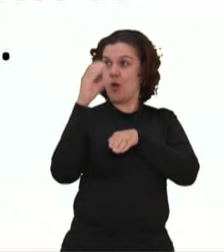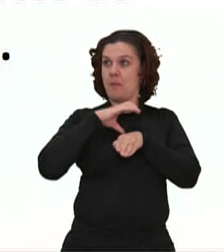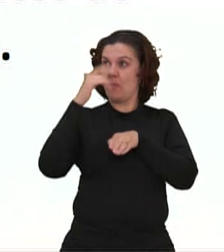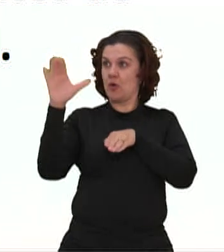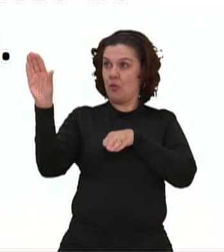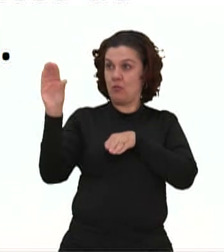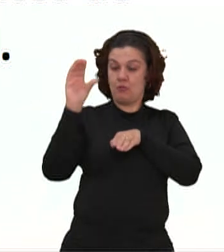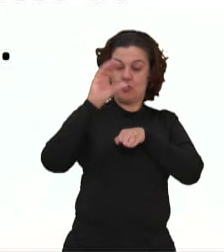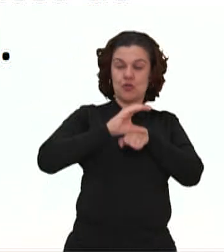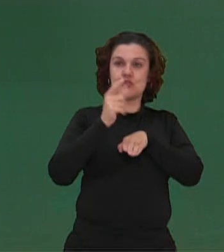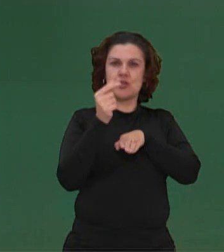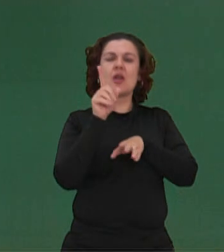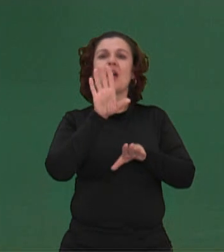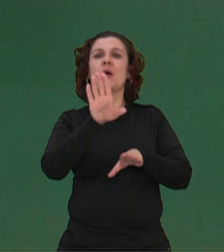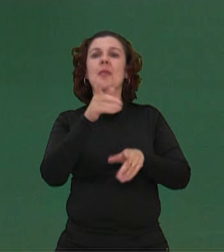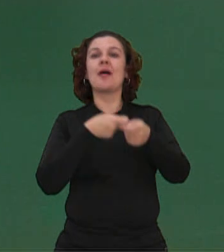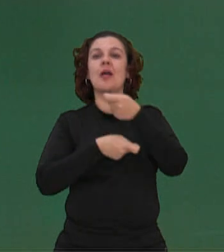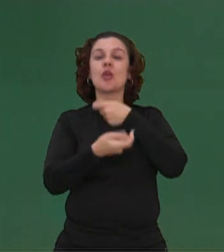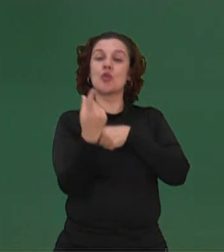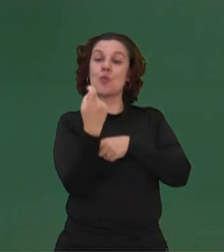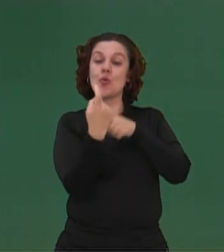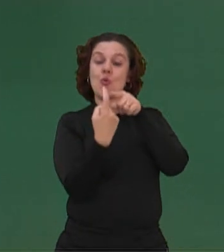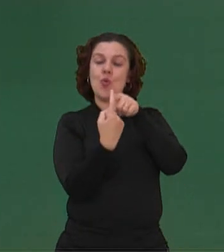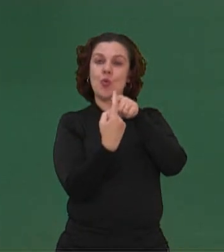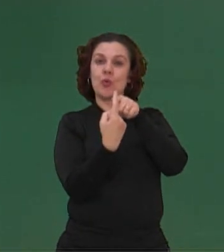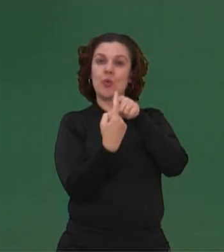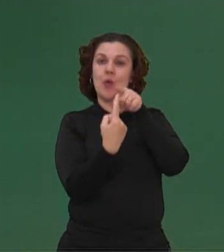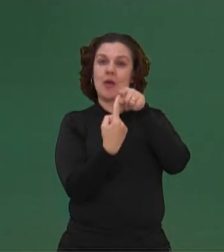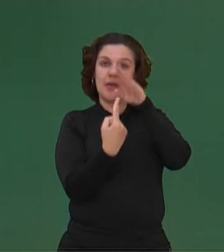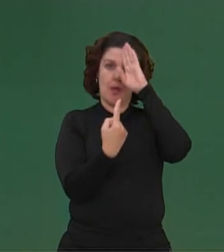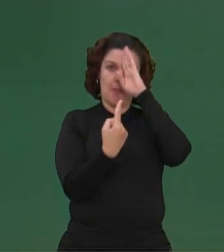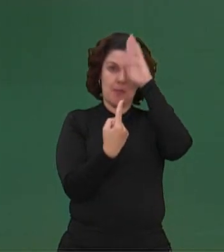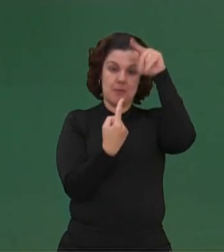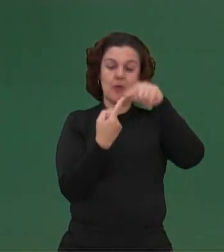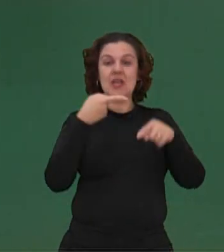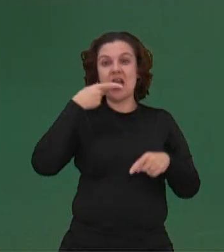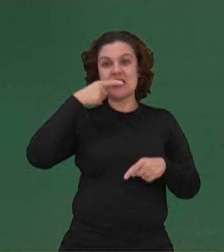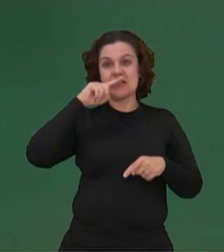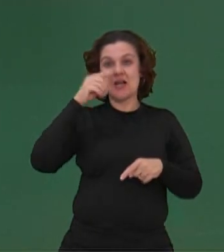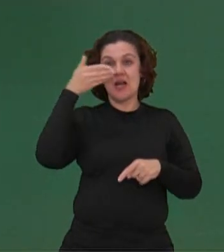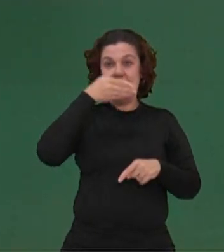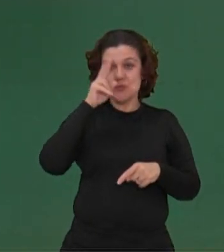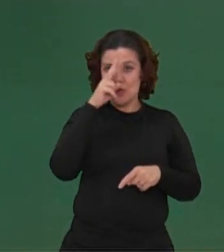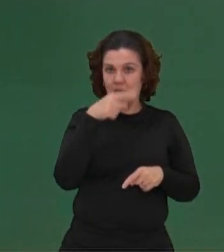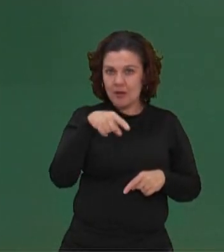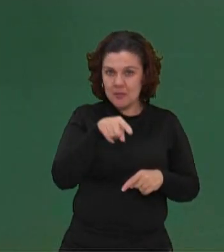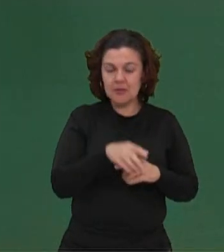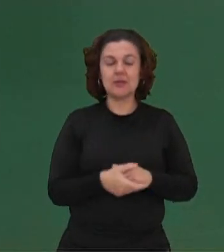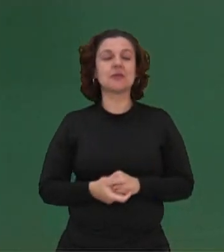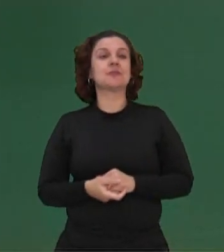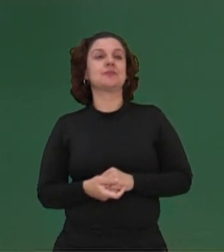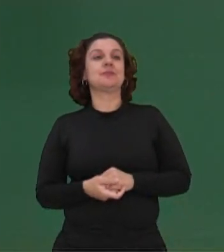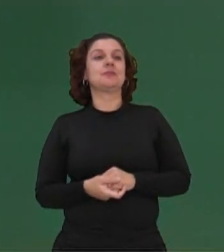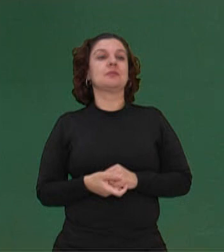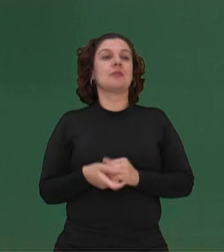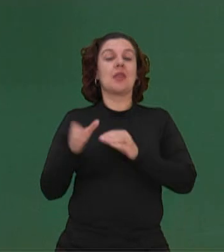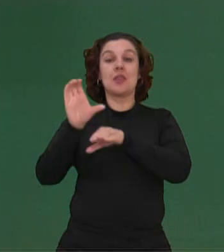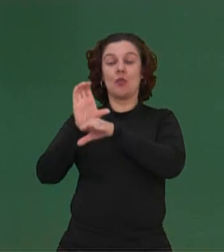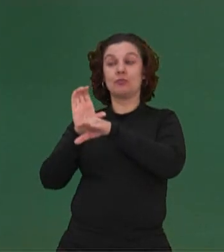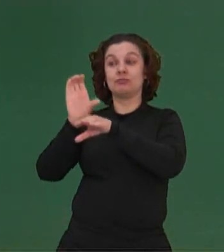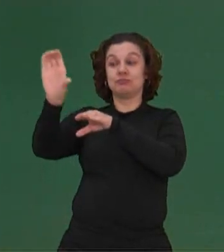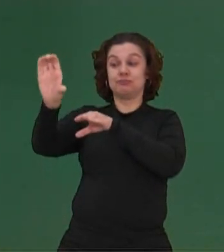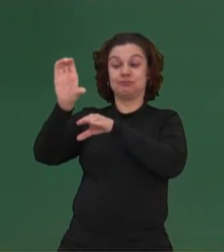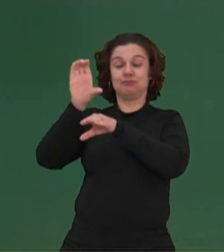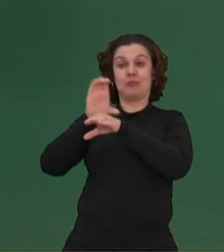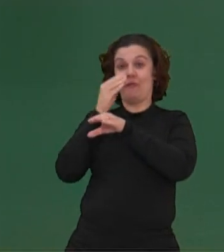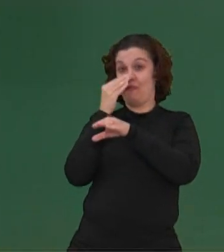Economia especializada, lembra? Um produto só, no caso principal a cana-de-açúcar que nós vimos até agora. Investimento